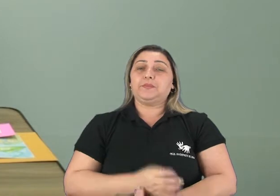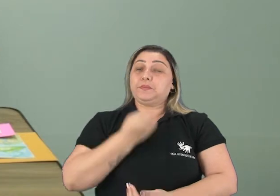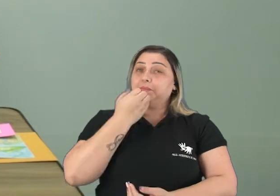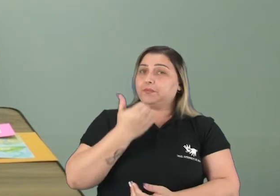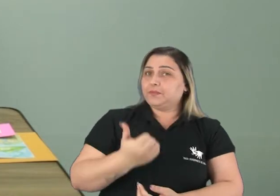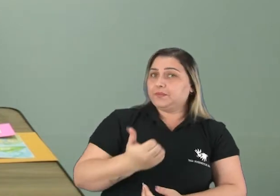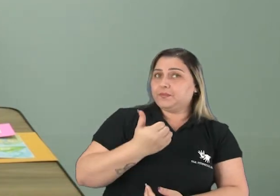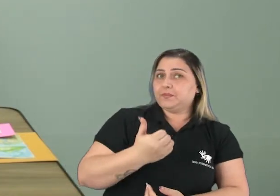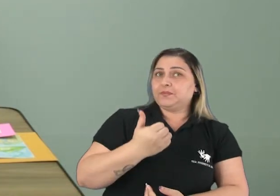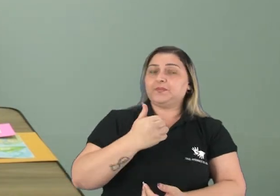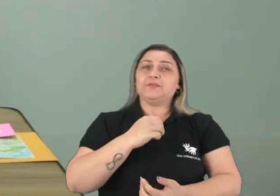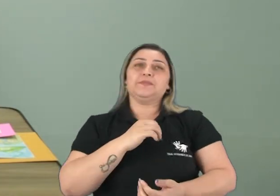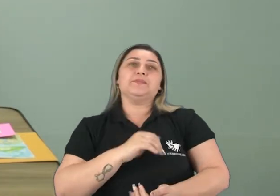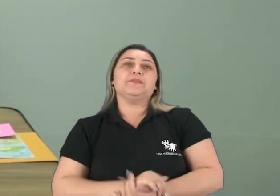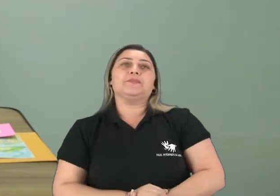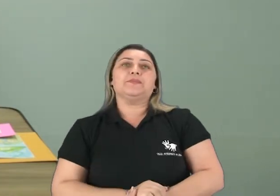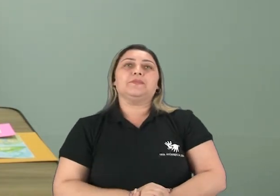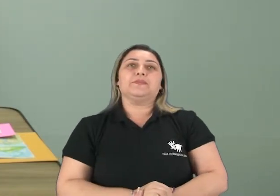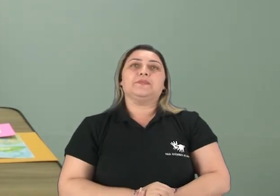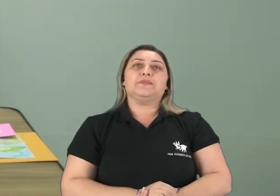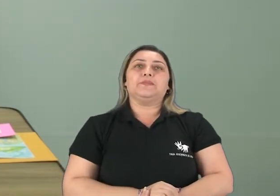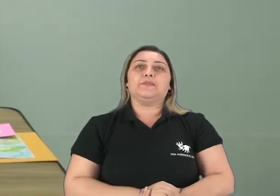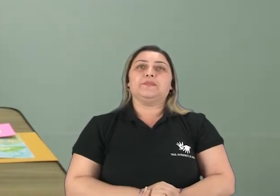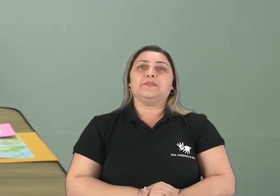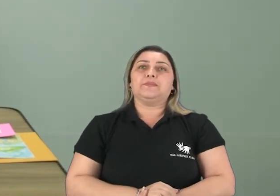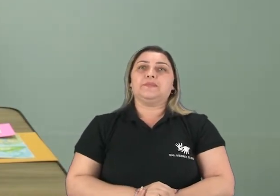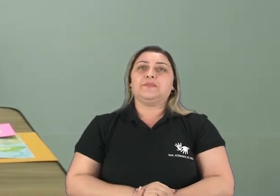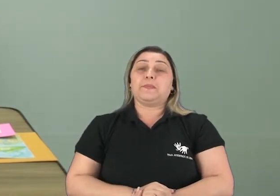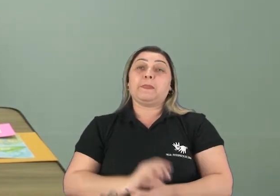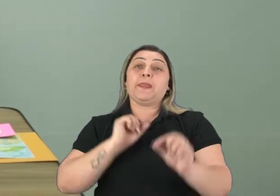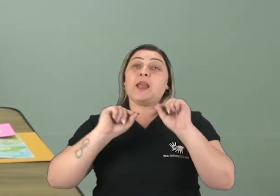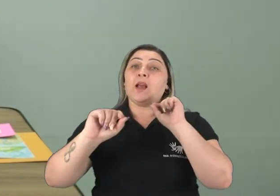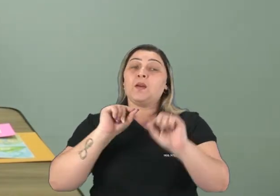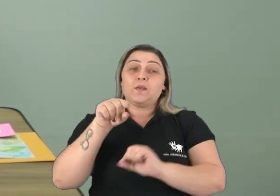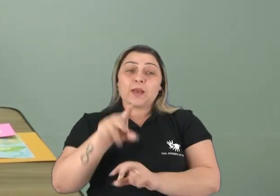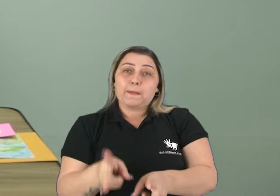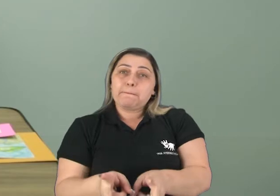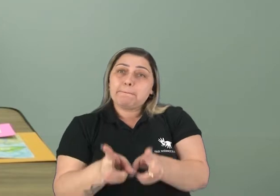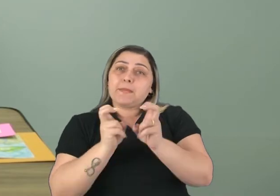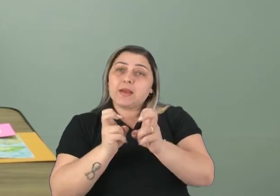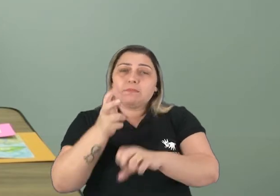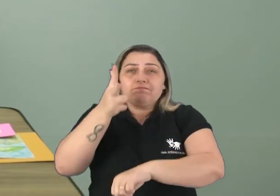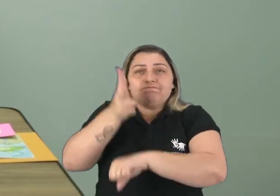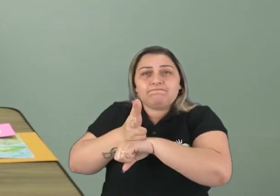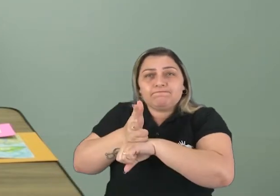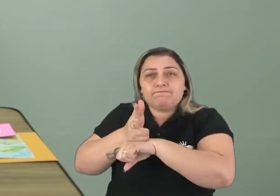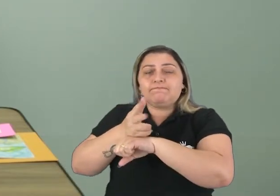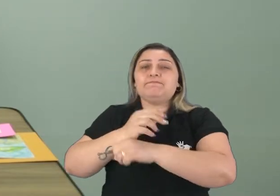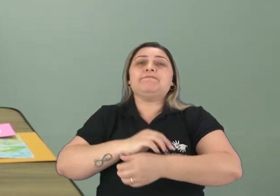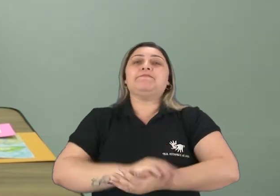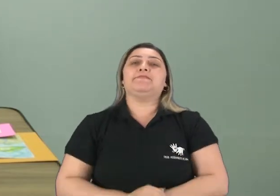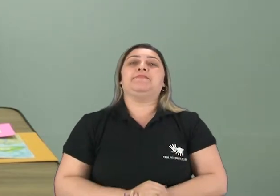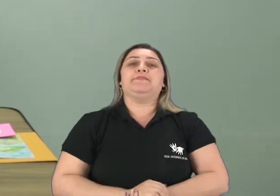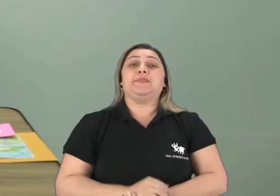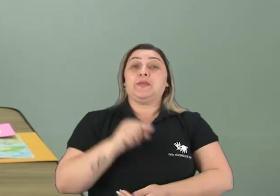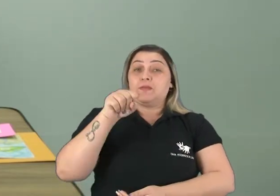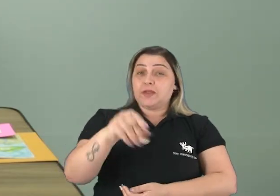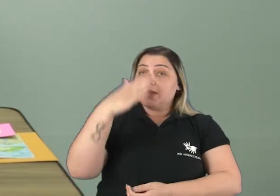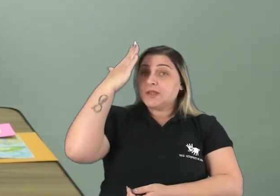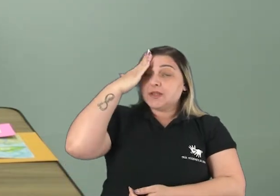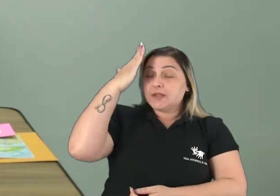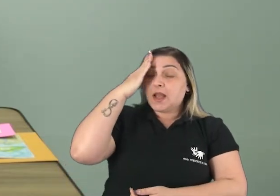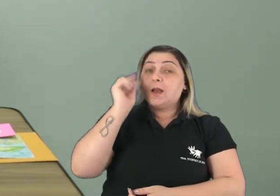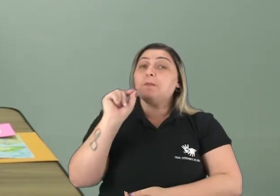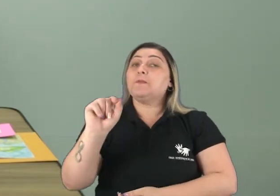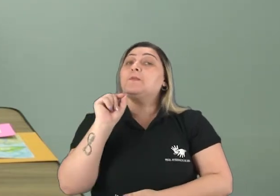Muito bem! O que vocês perceberam no vídeo? Vocês sabem